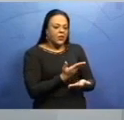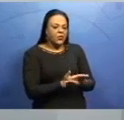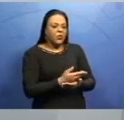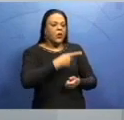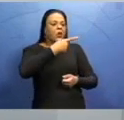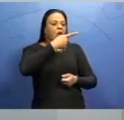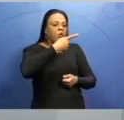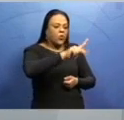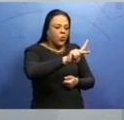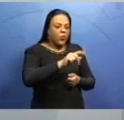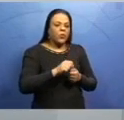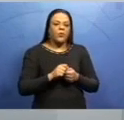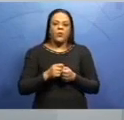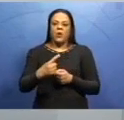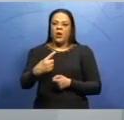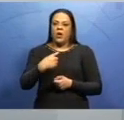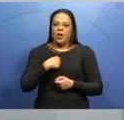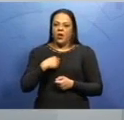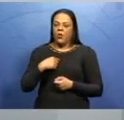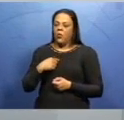eu, vós.